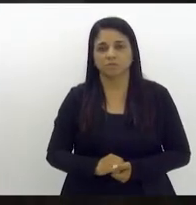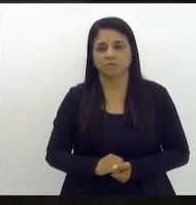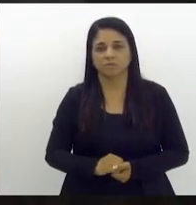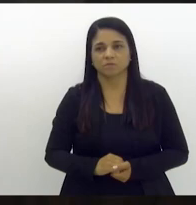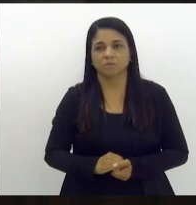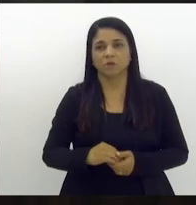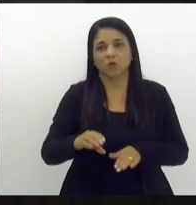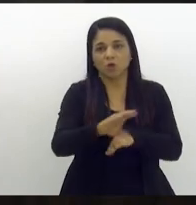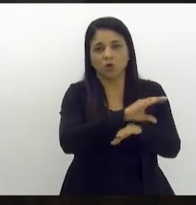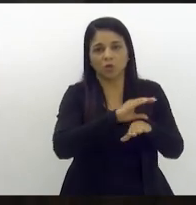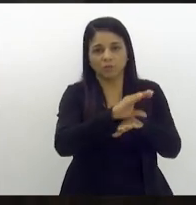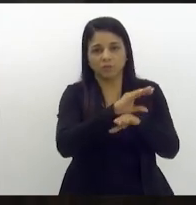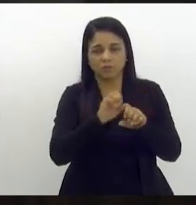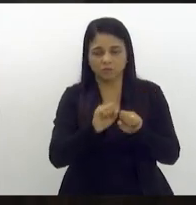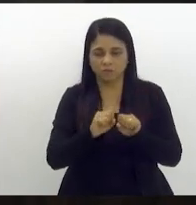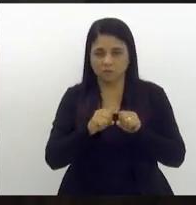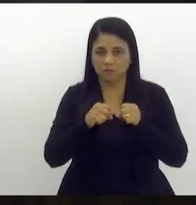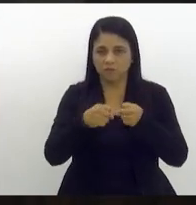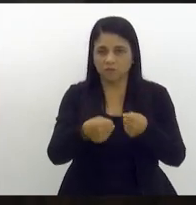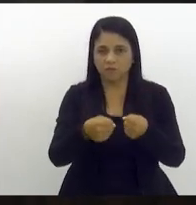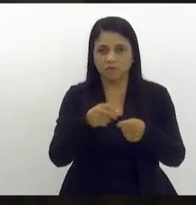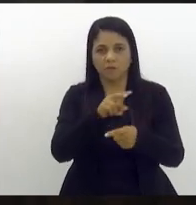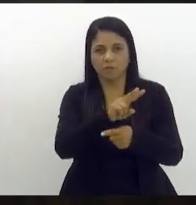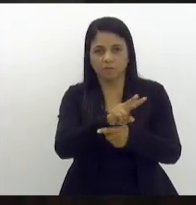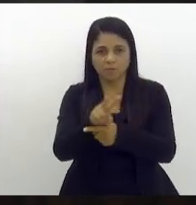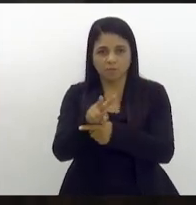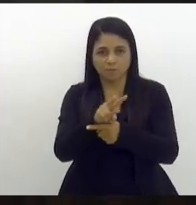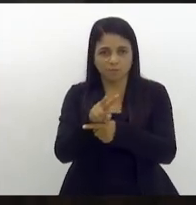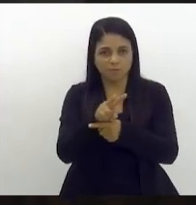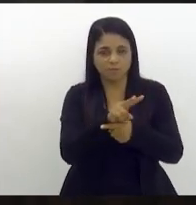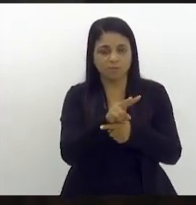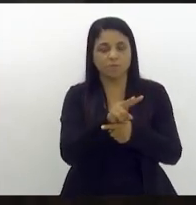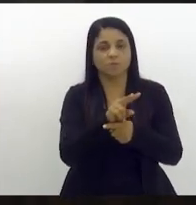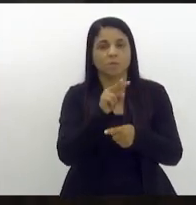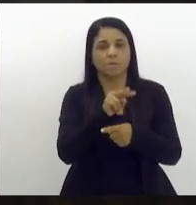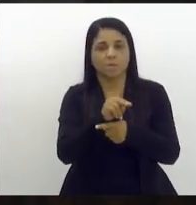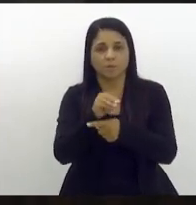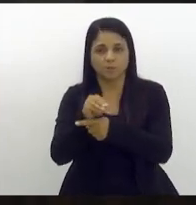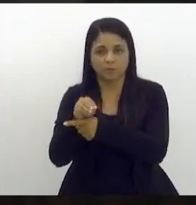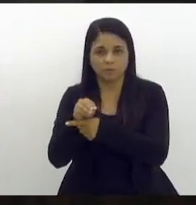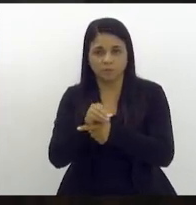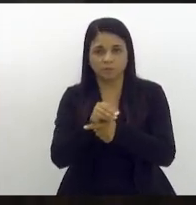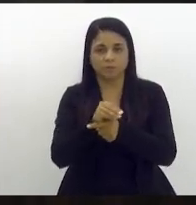Pela Comissão de Defesa e Proteção dos Animais no Estado do Rio de Janeiro,